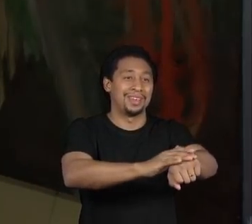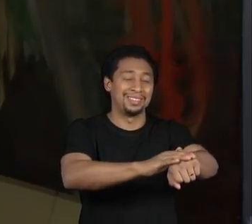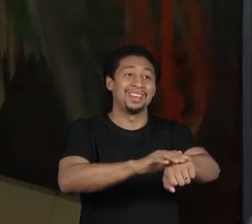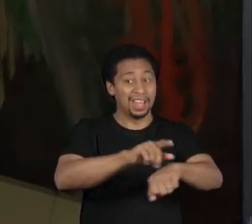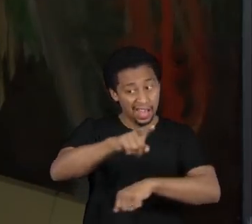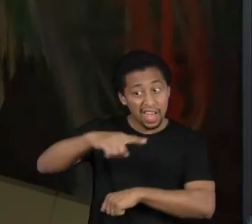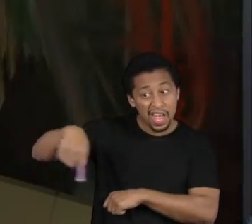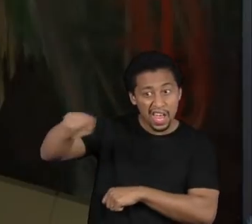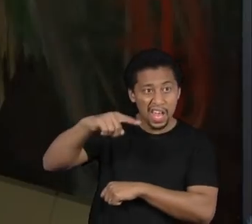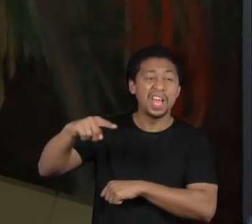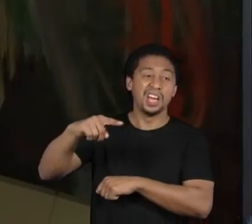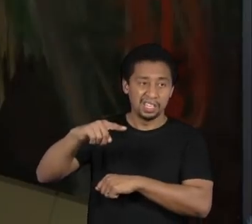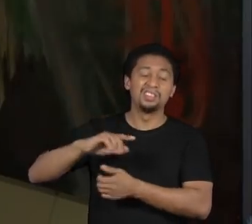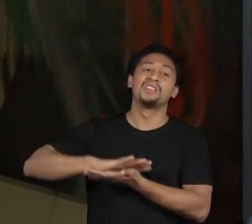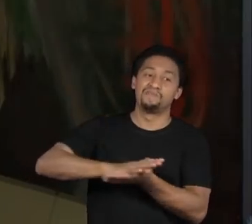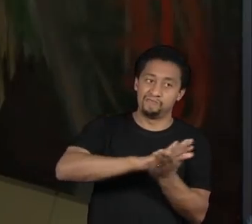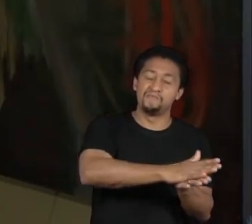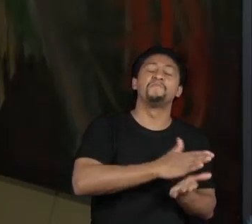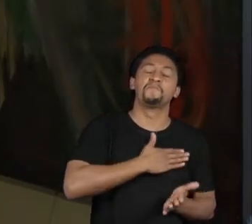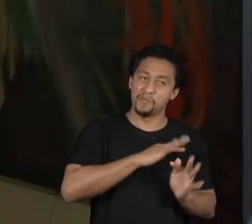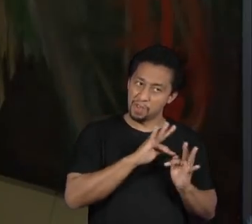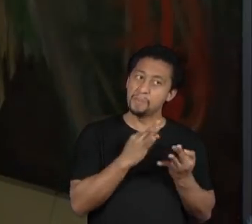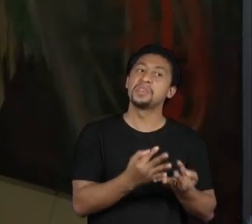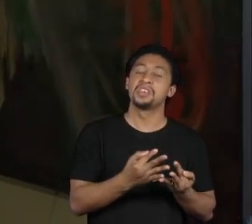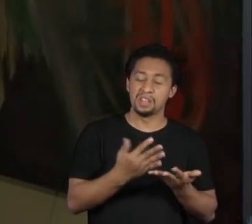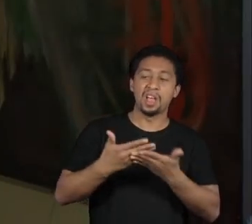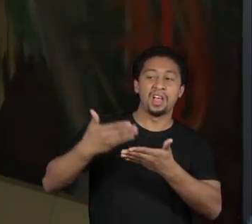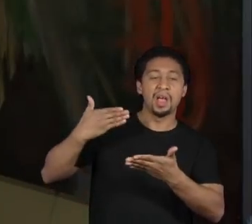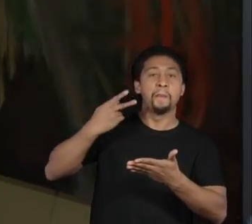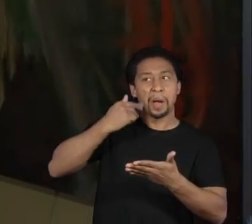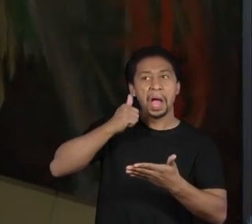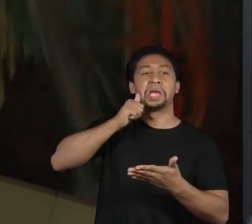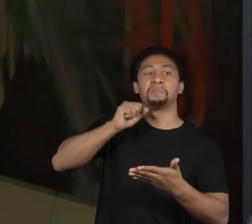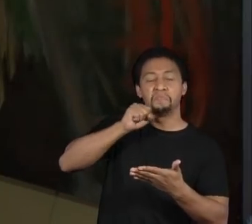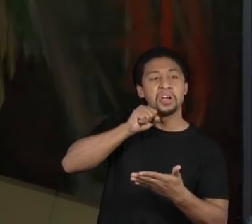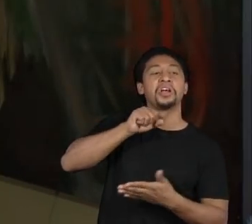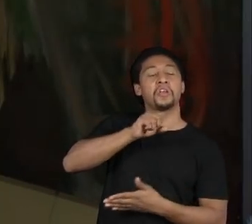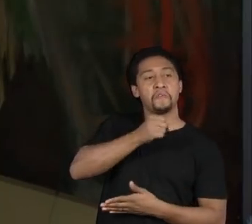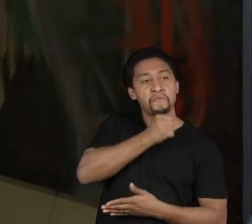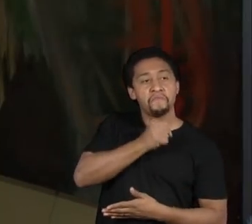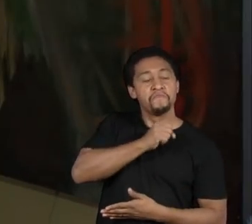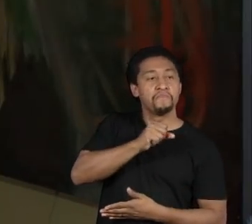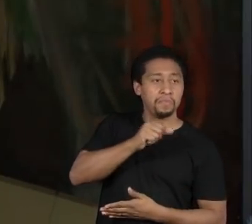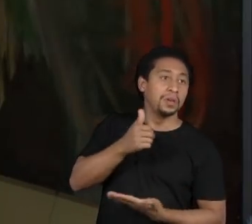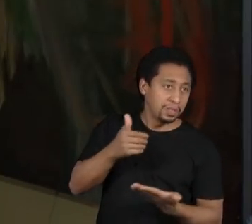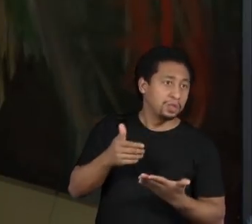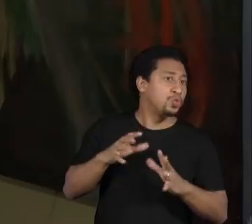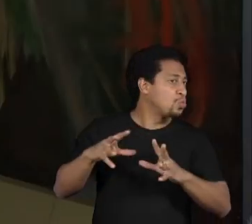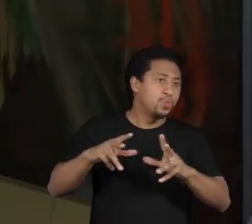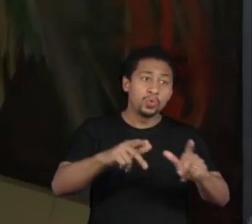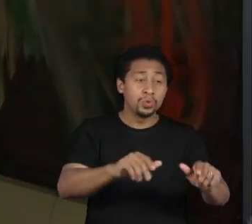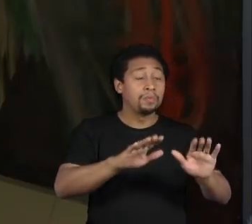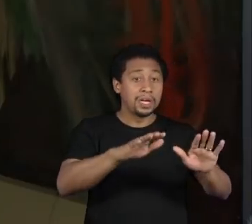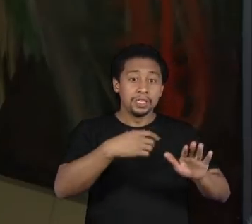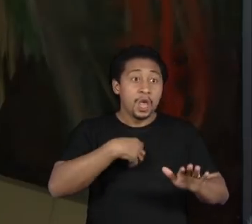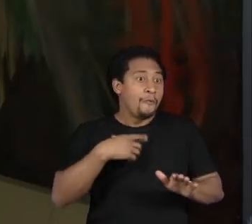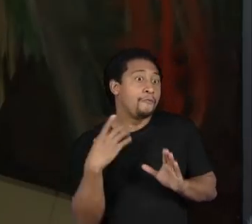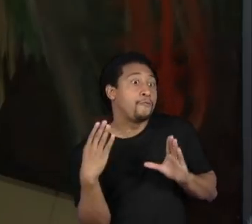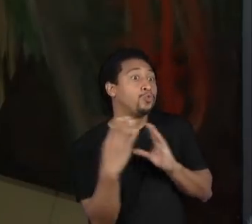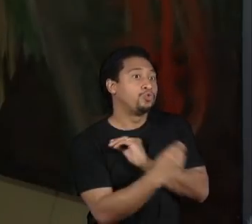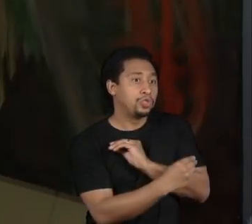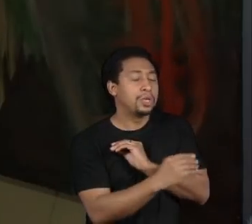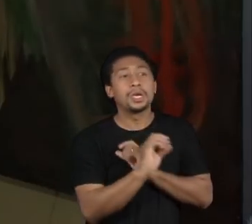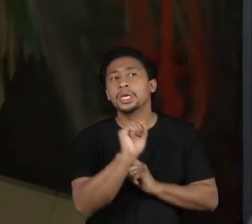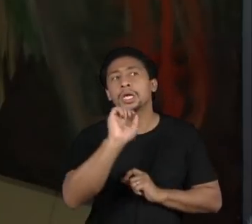mas eu não morri porque fugi. A doença não vinha sozinha. A pessoa doente viajava no avião ou de carro ou no